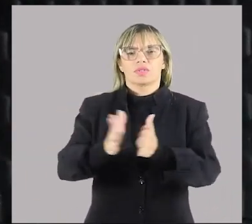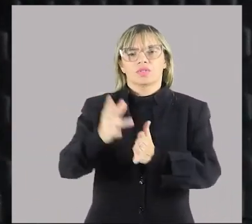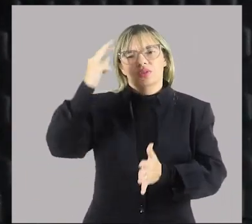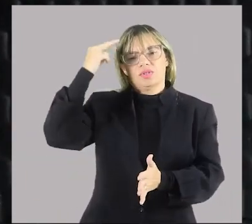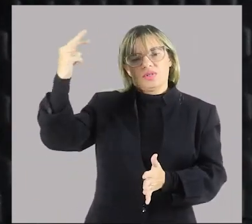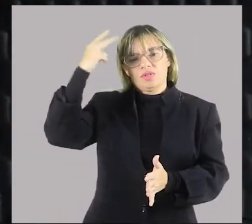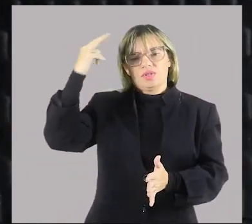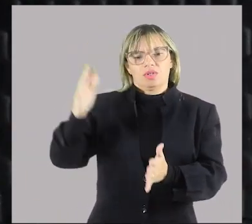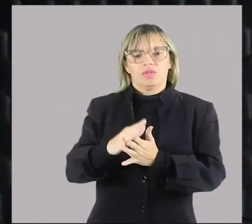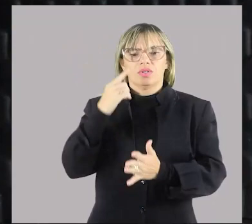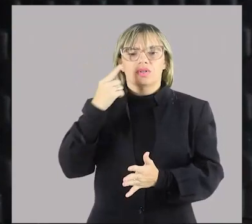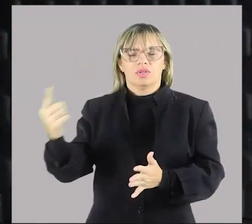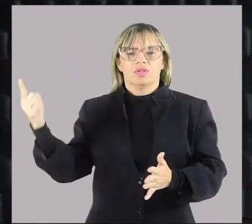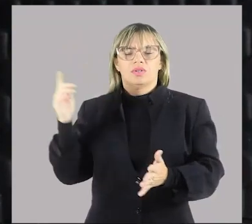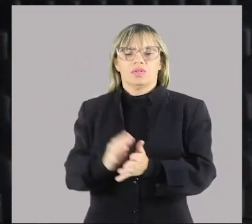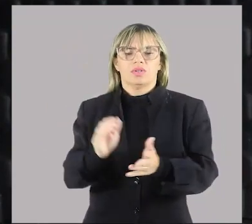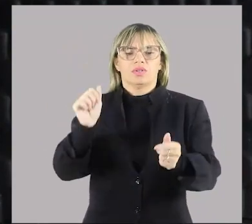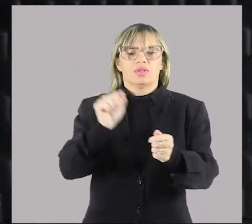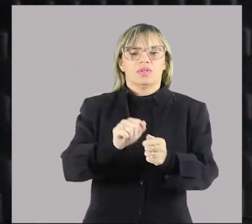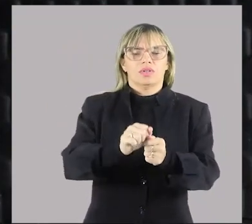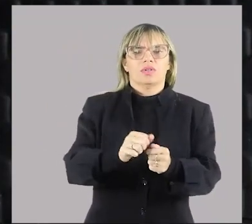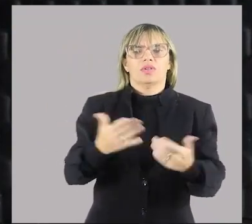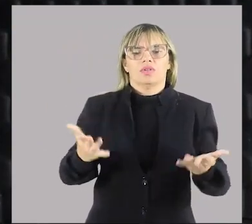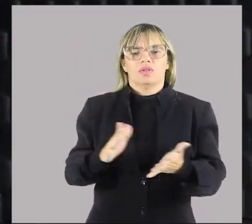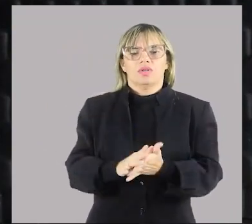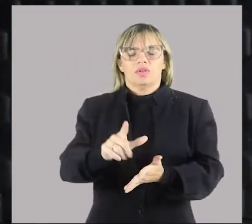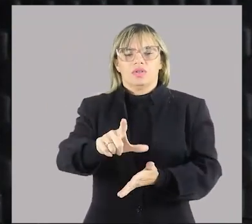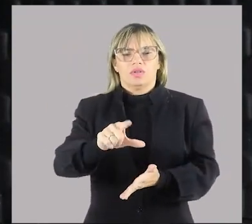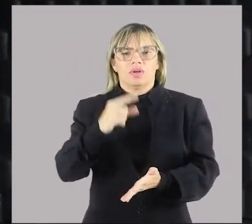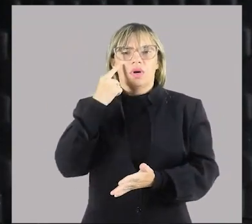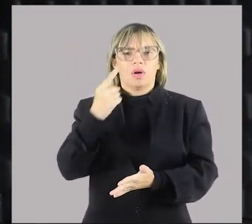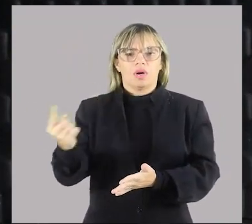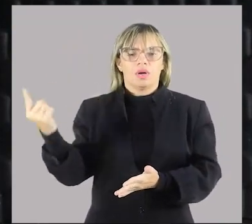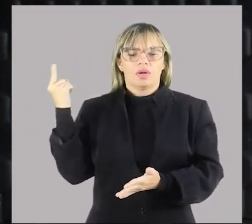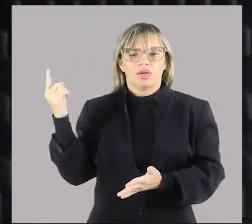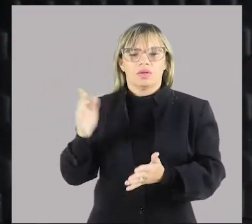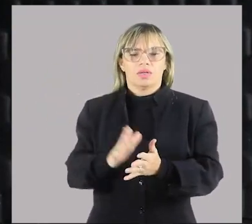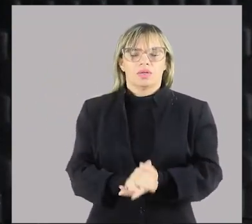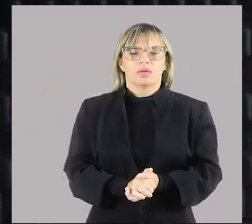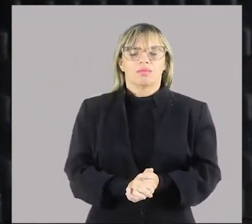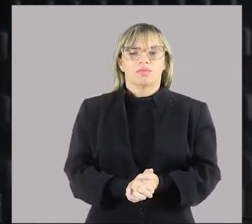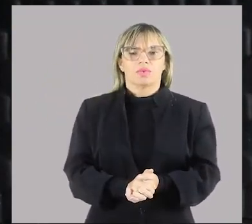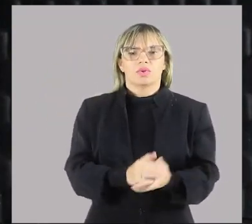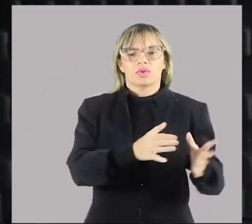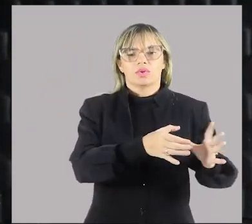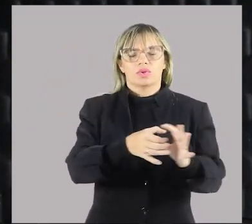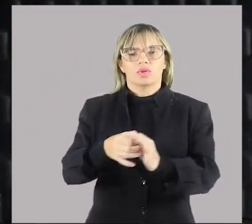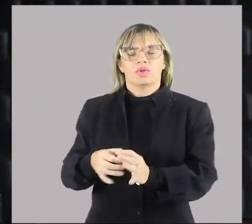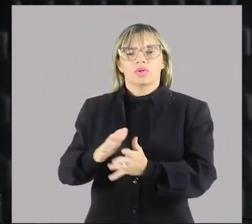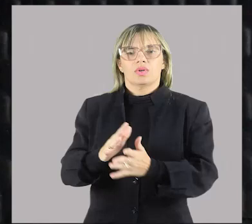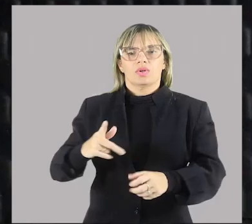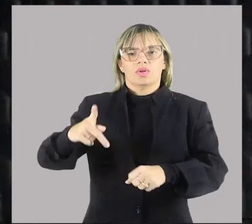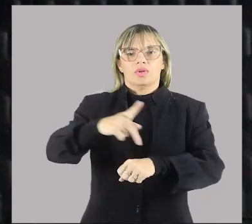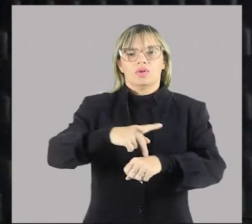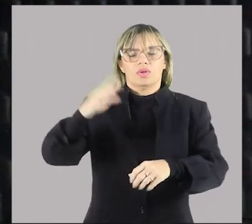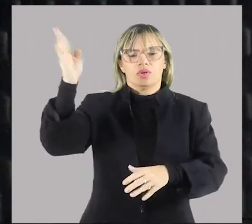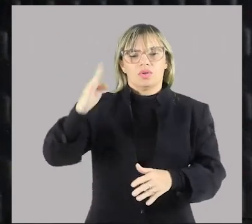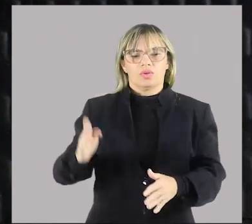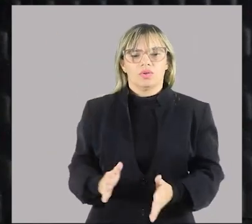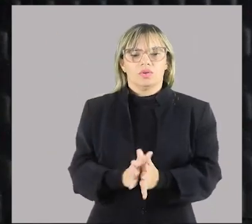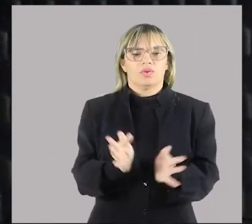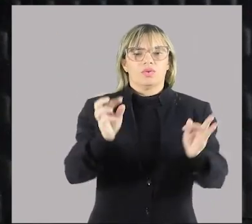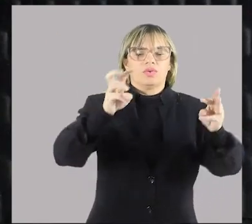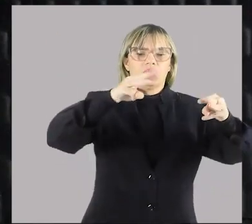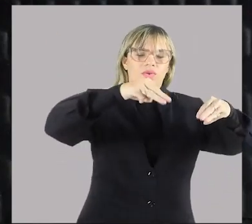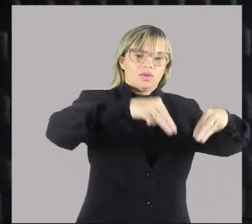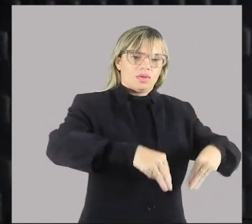vamos fazer para falar da realidade brasileira é observar a realidade brasileira durante o